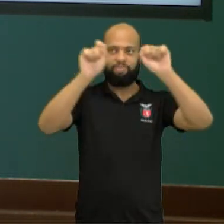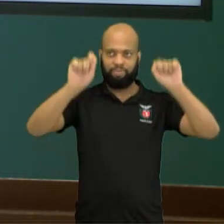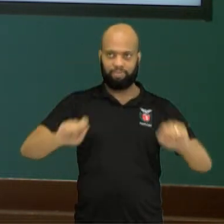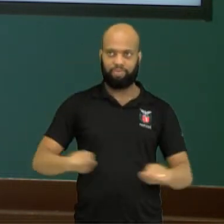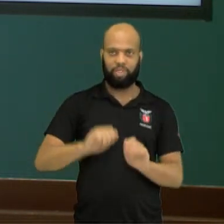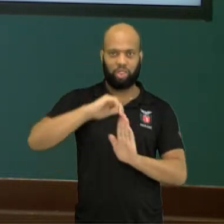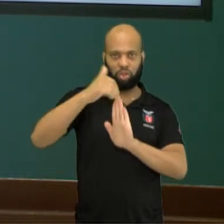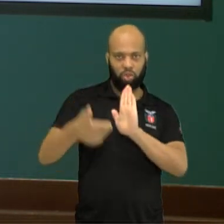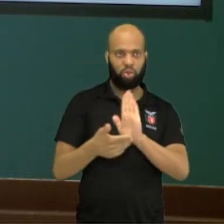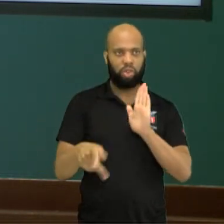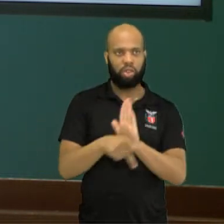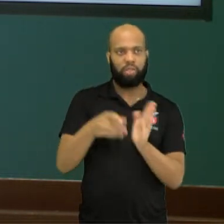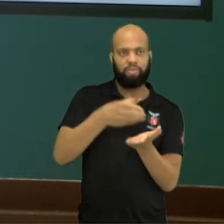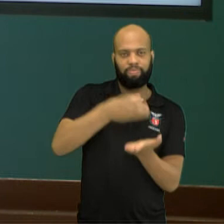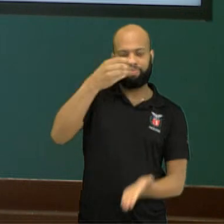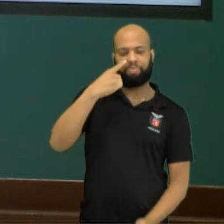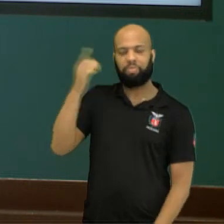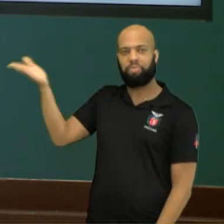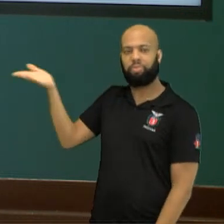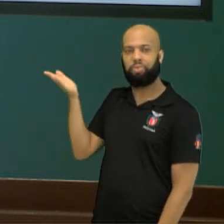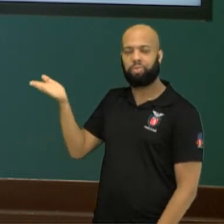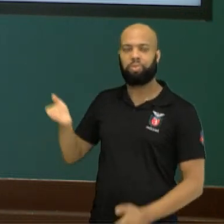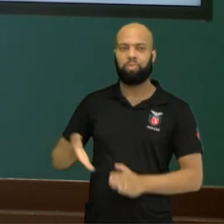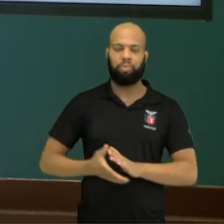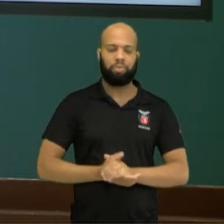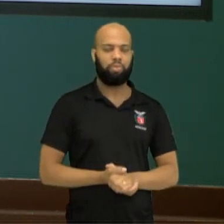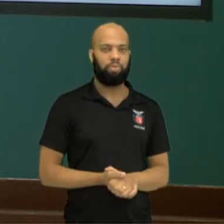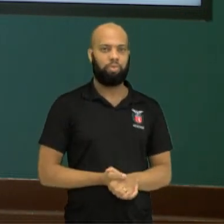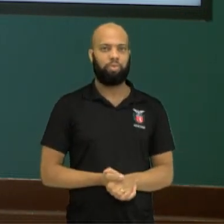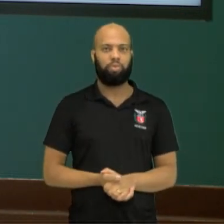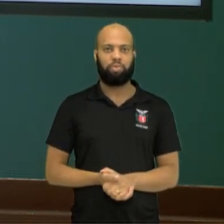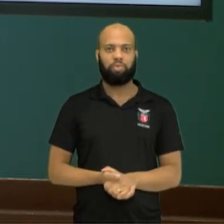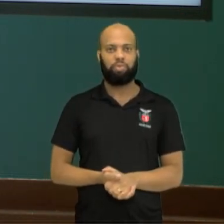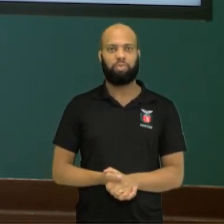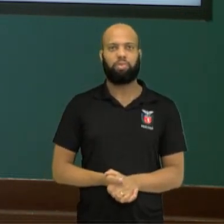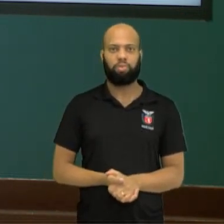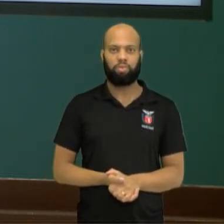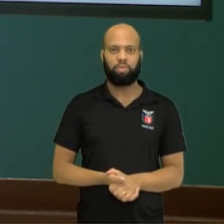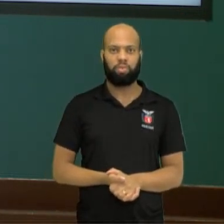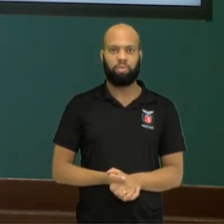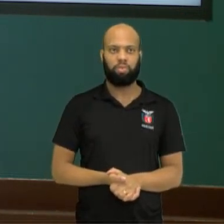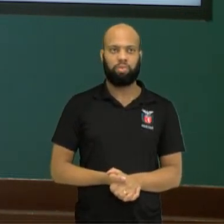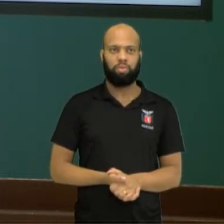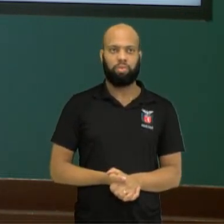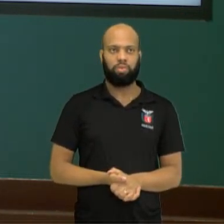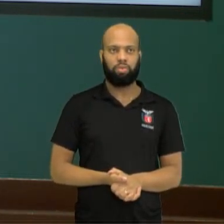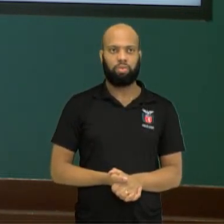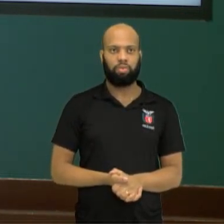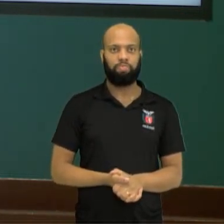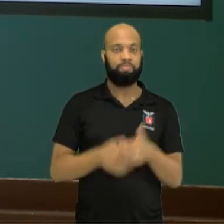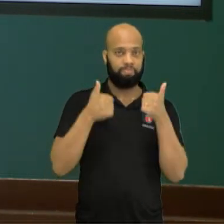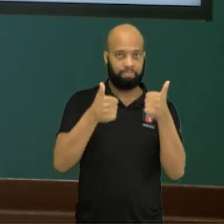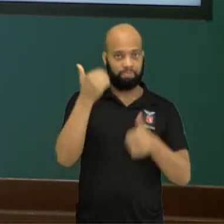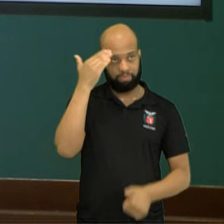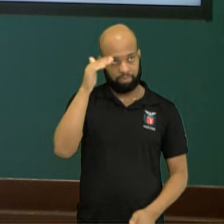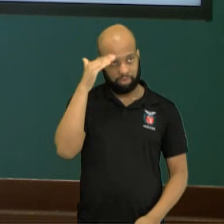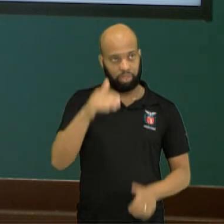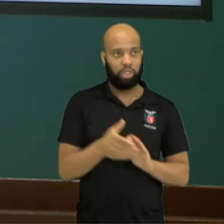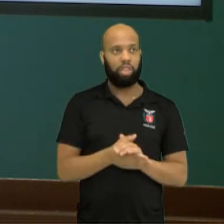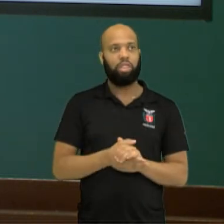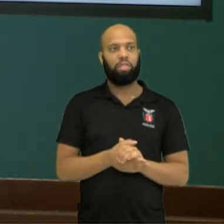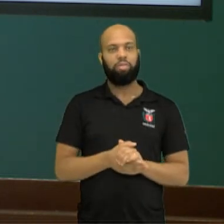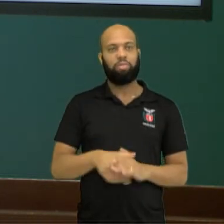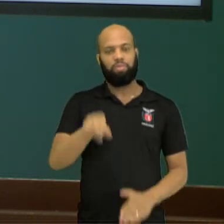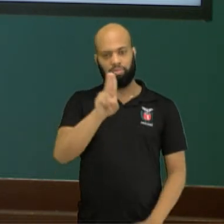cilindro, que vai ser 2πr, que multiplica a altura mais o raio. Tranquilo, gente? Então a gente